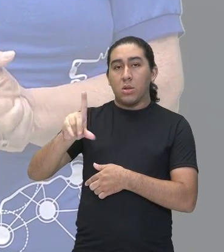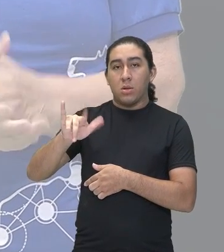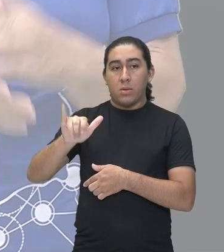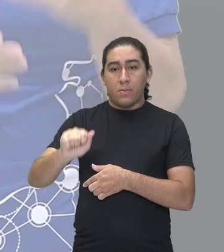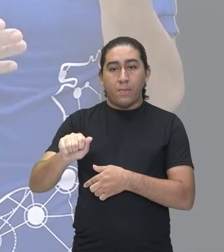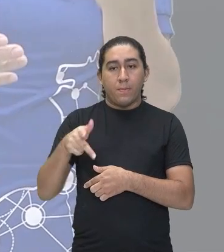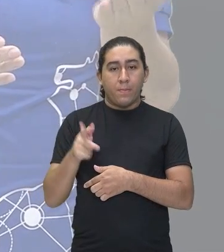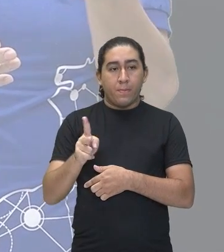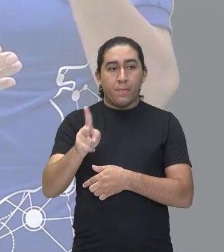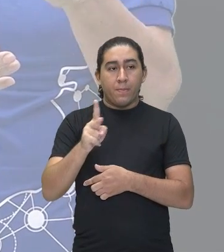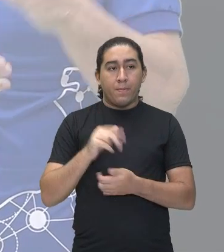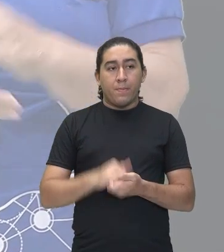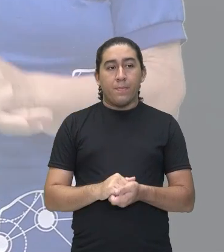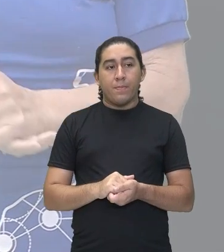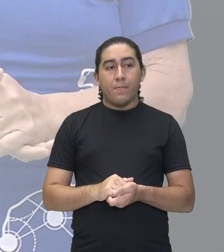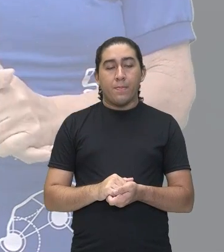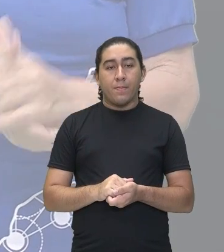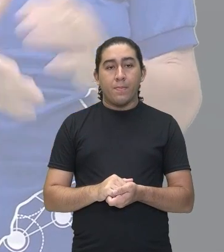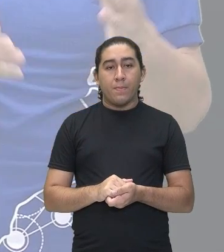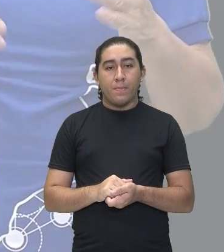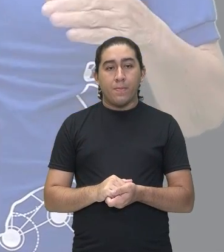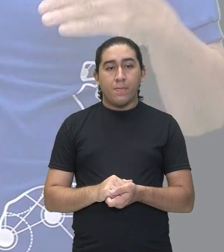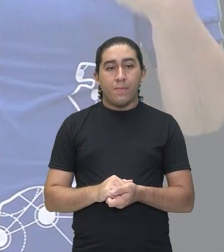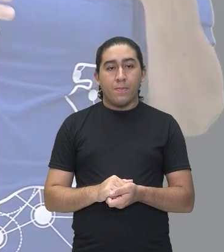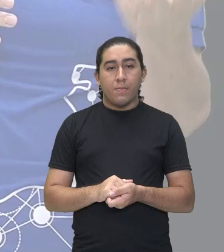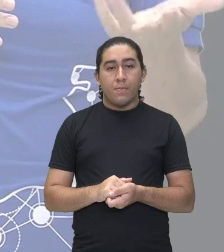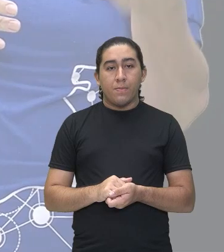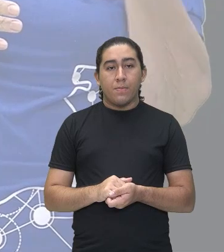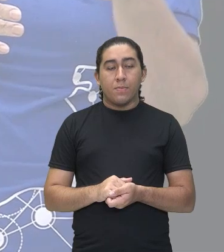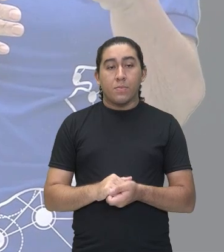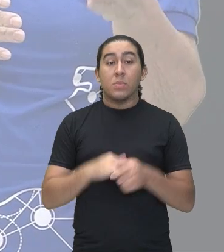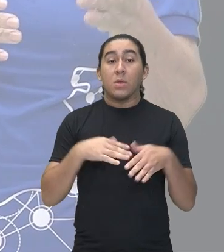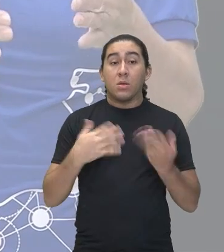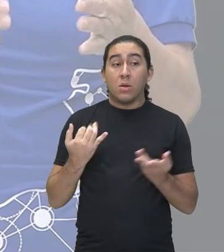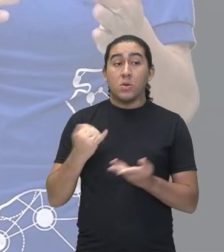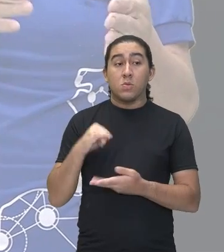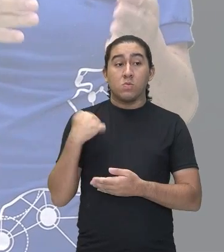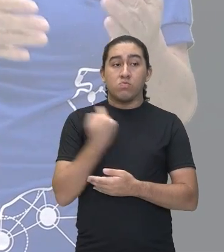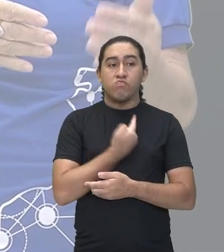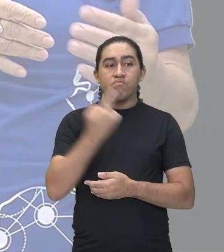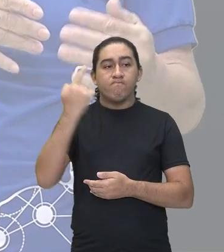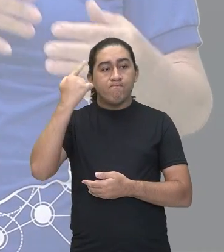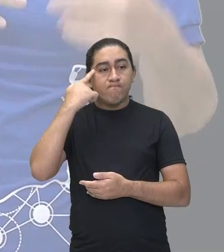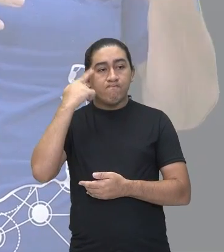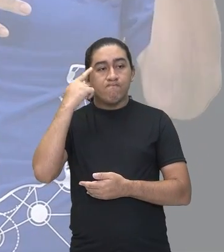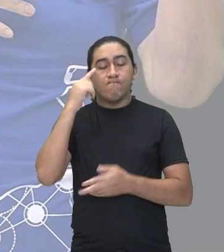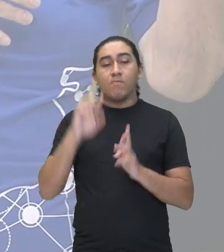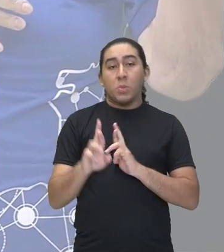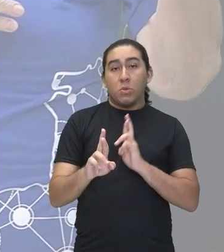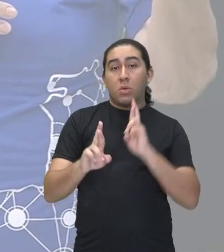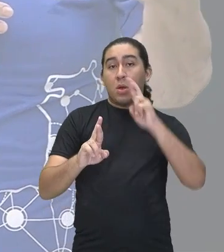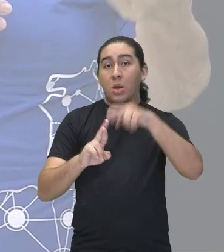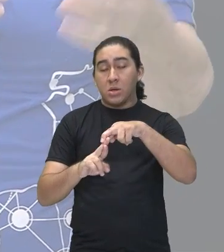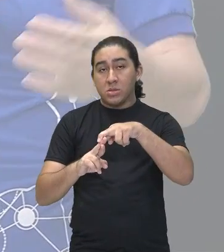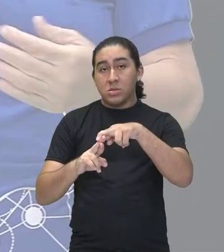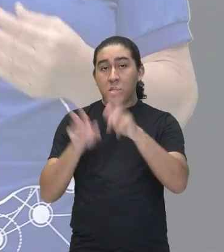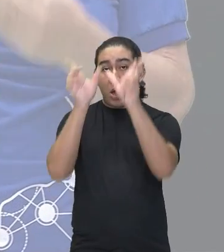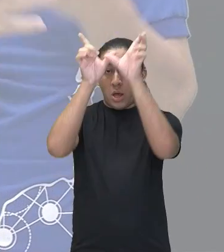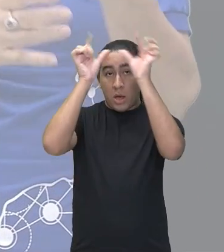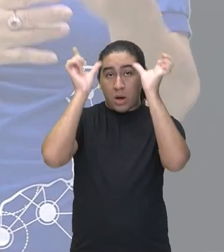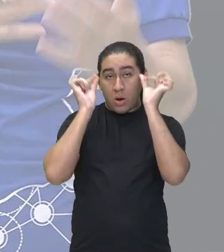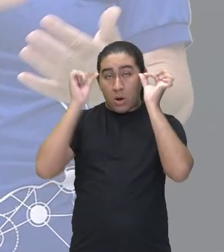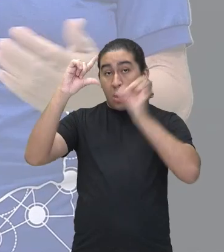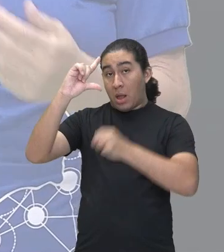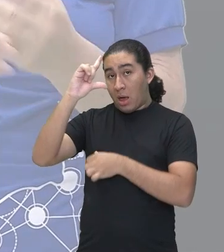Continuando, referências greco-latinas. Então, quando nós falamos de referências greco-latinas, nós vamos buscar lá